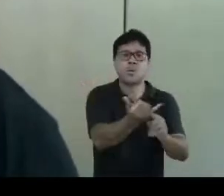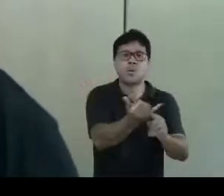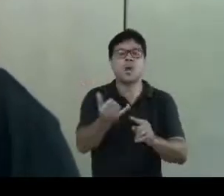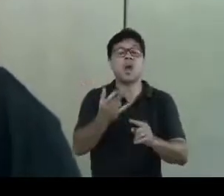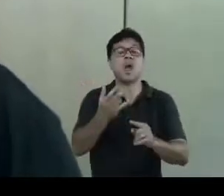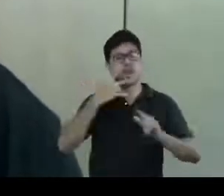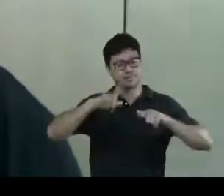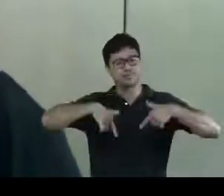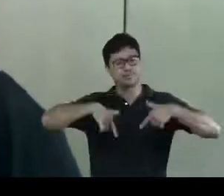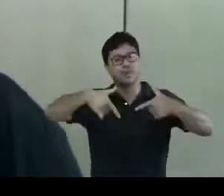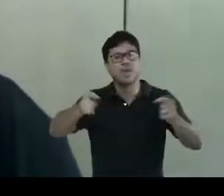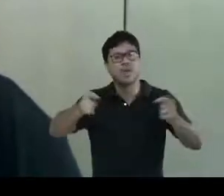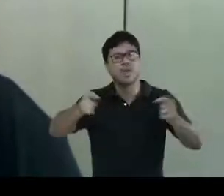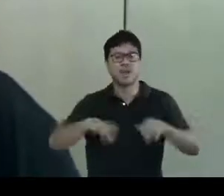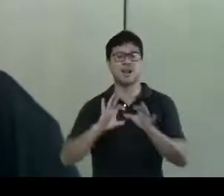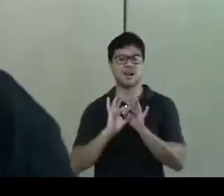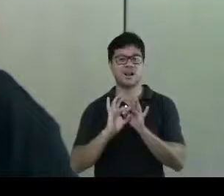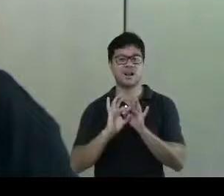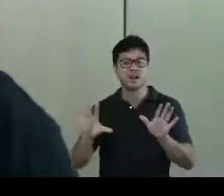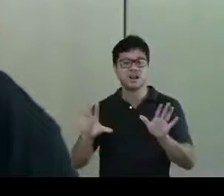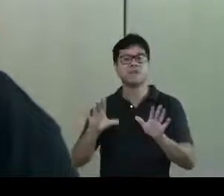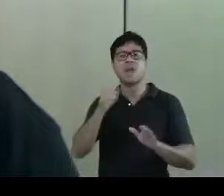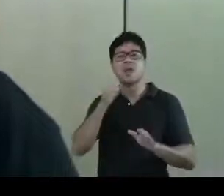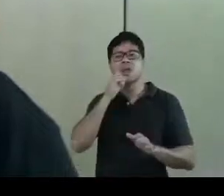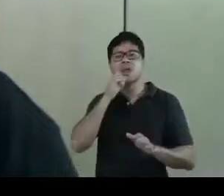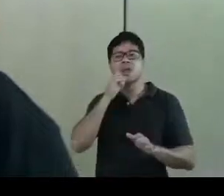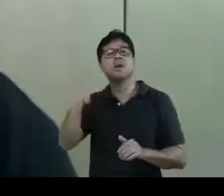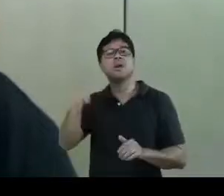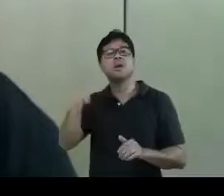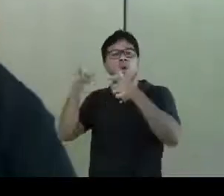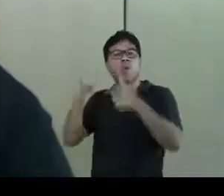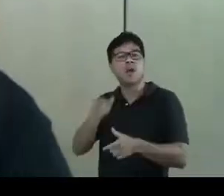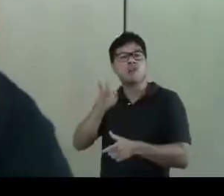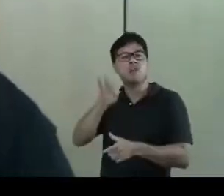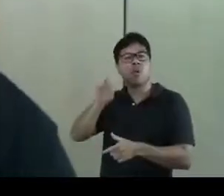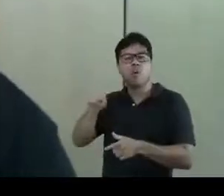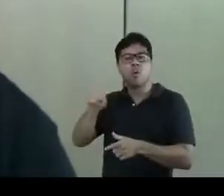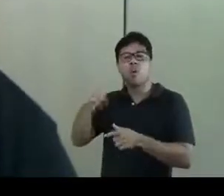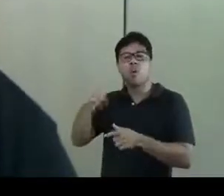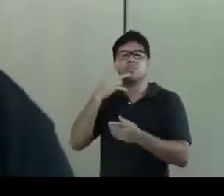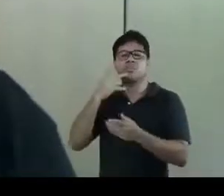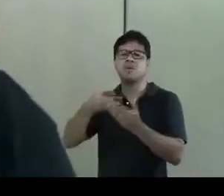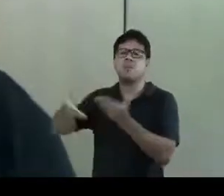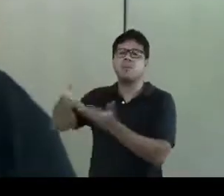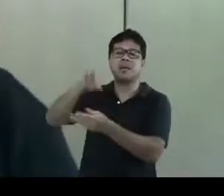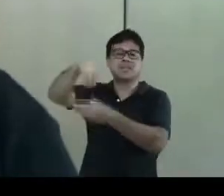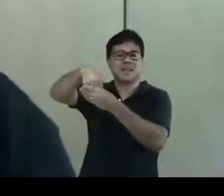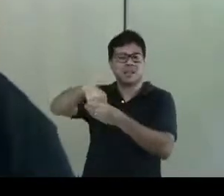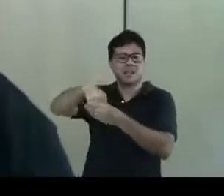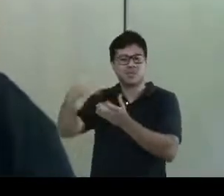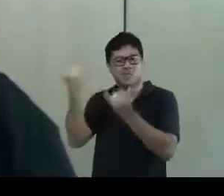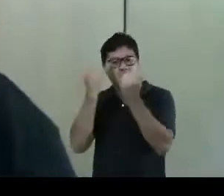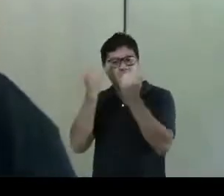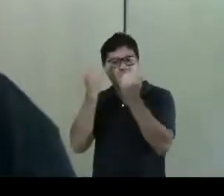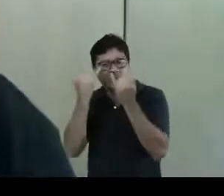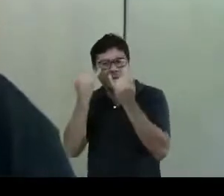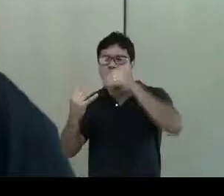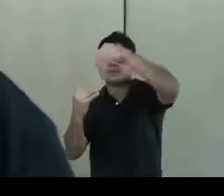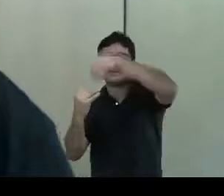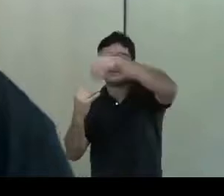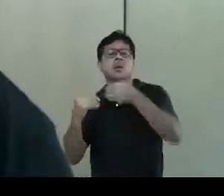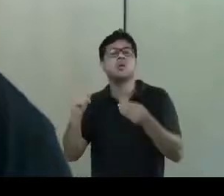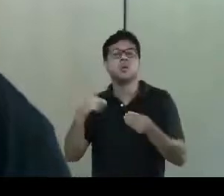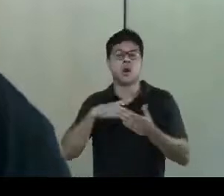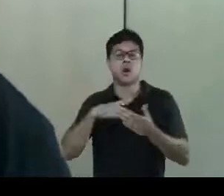agir para permitir que dados de autoridade, que dados e metadados, além de informações que são